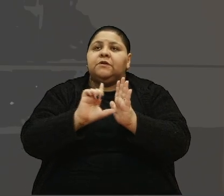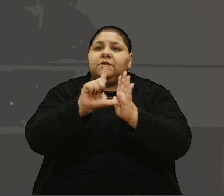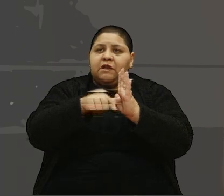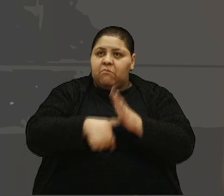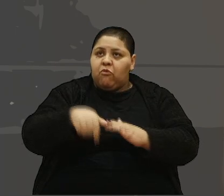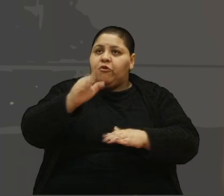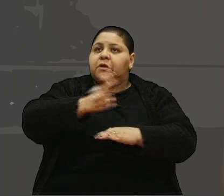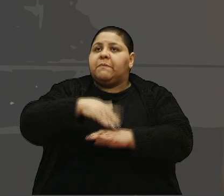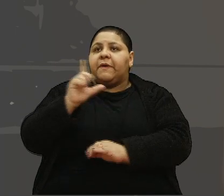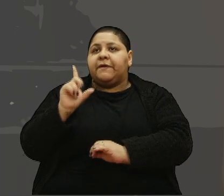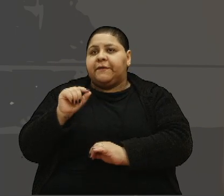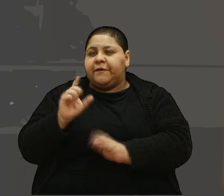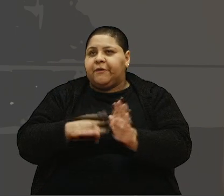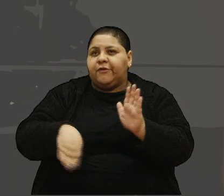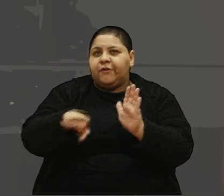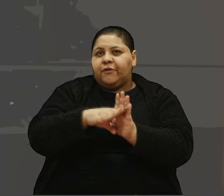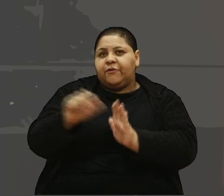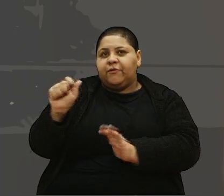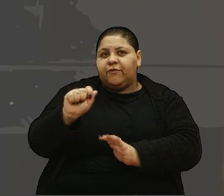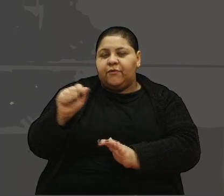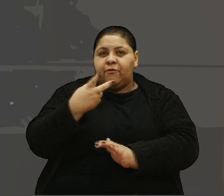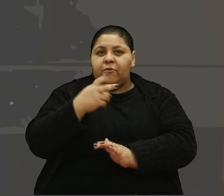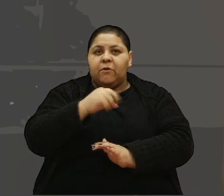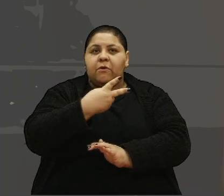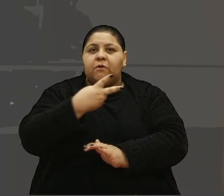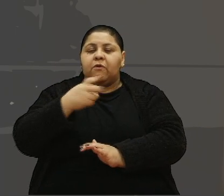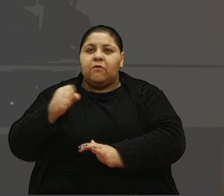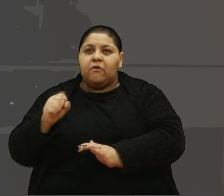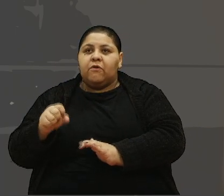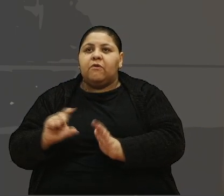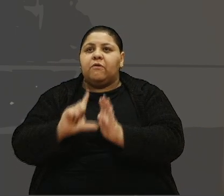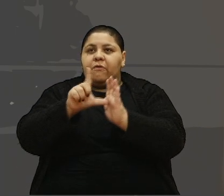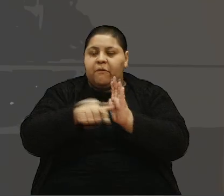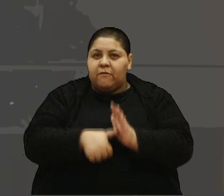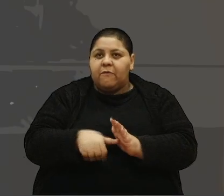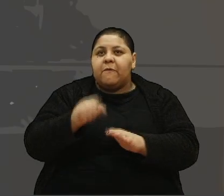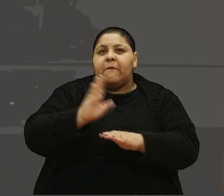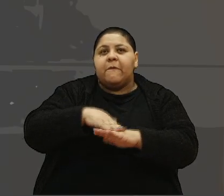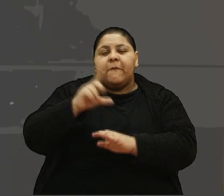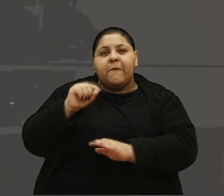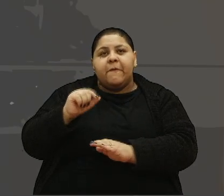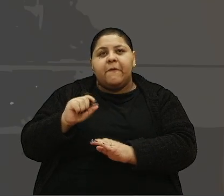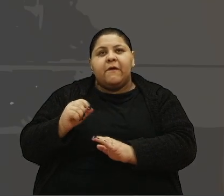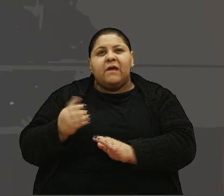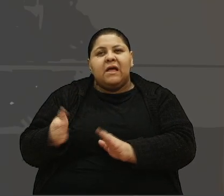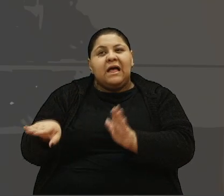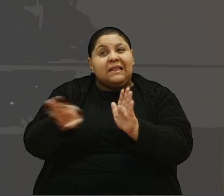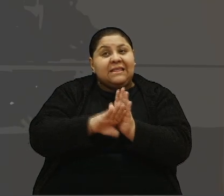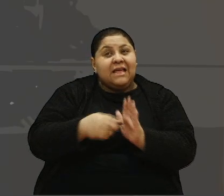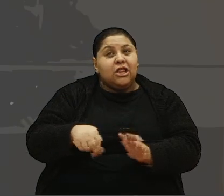10 até agosto de 2028 e depois mais 10 até novembro de 2028.